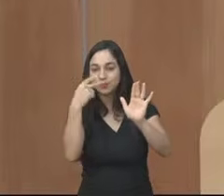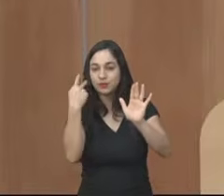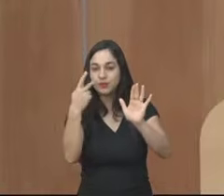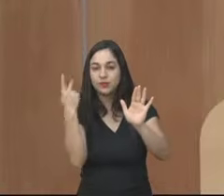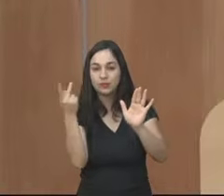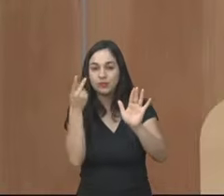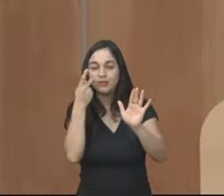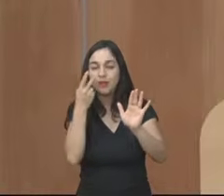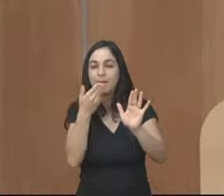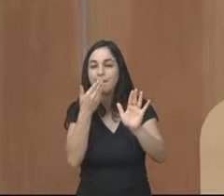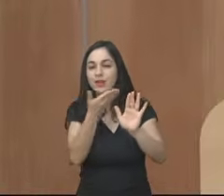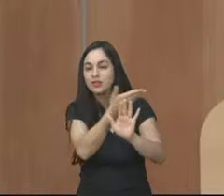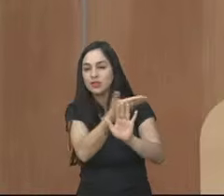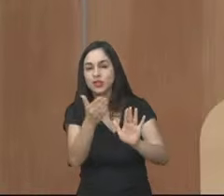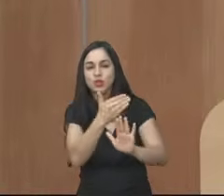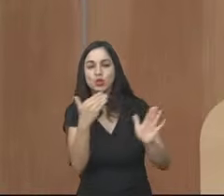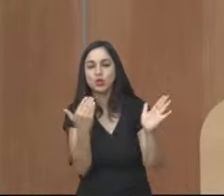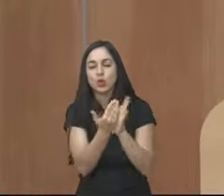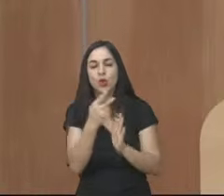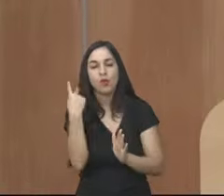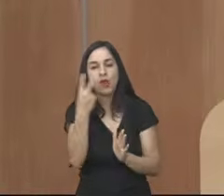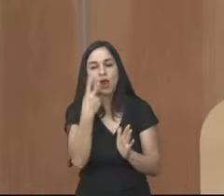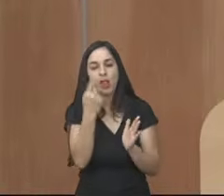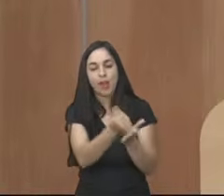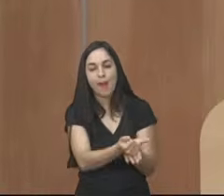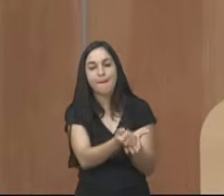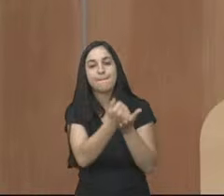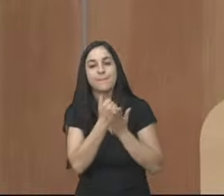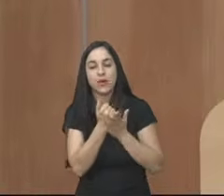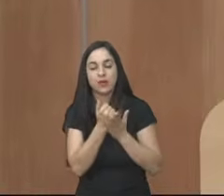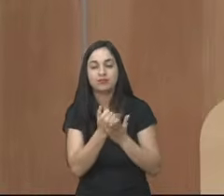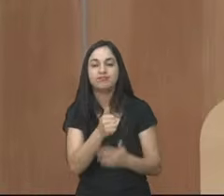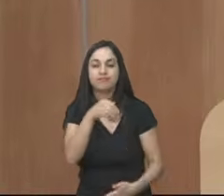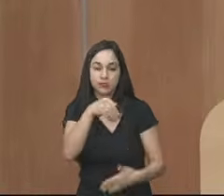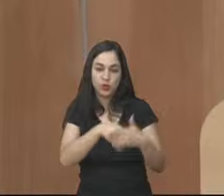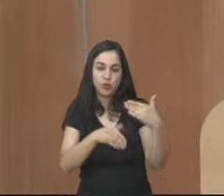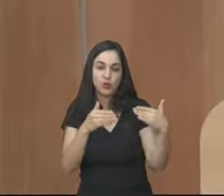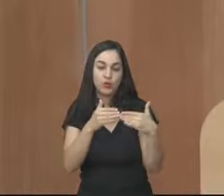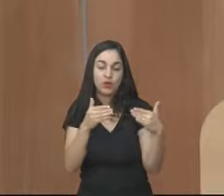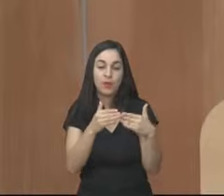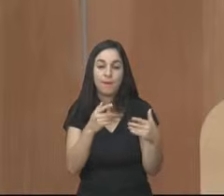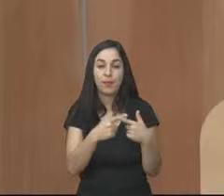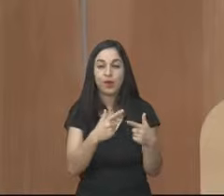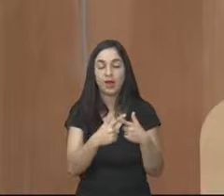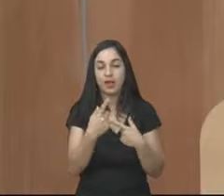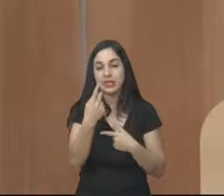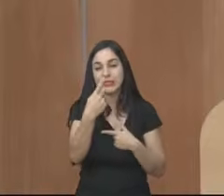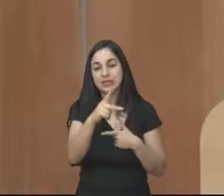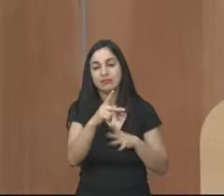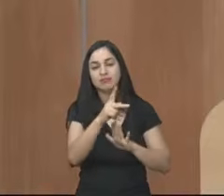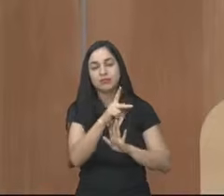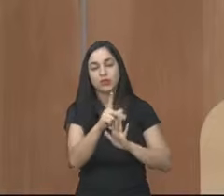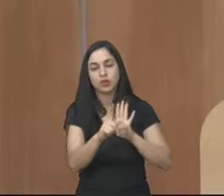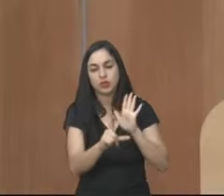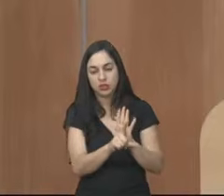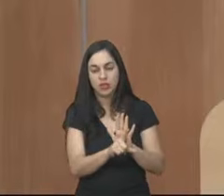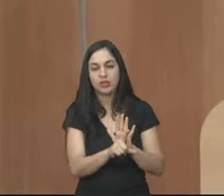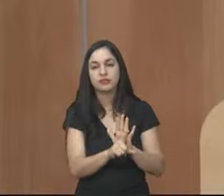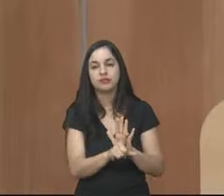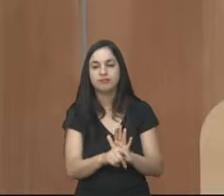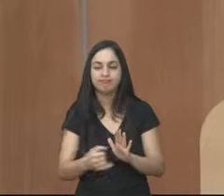projeto, o apoio dos nobres colegas, porque apoiar esse projeto de vocês é, acima de